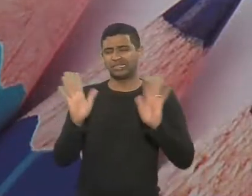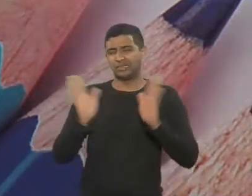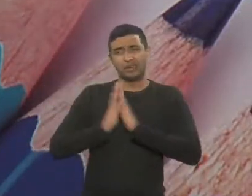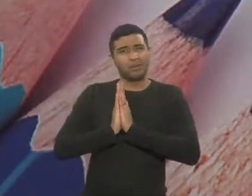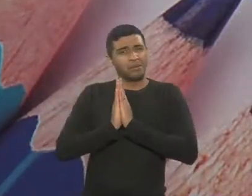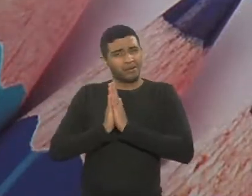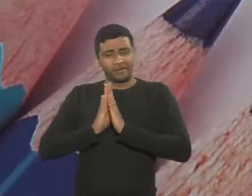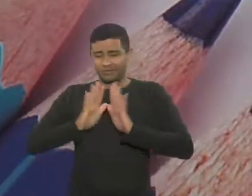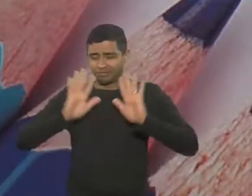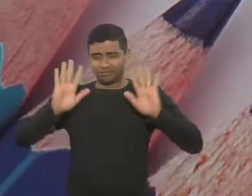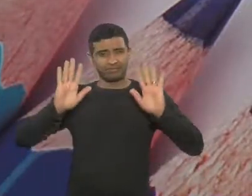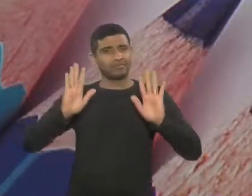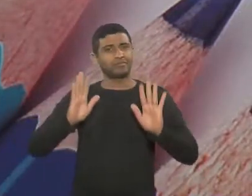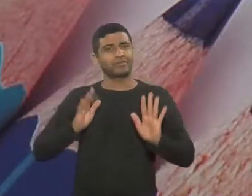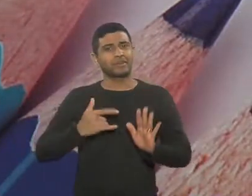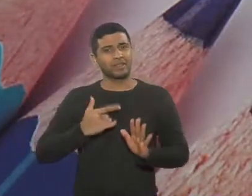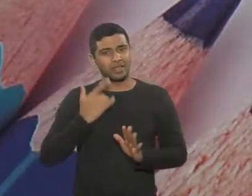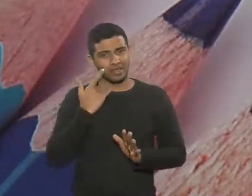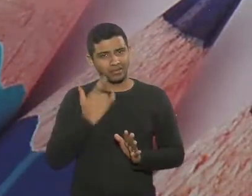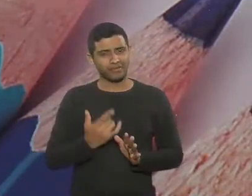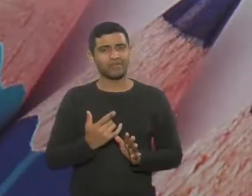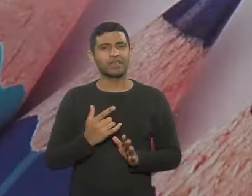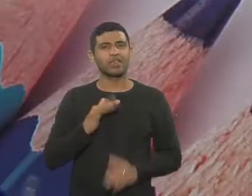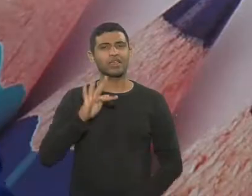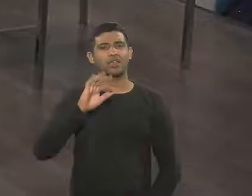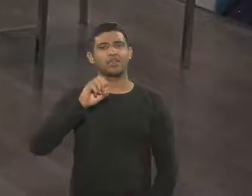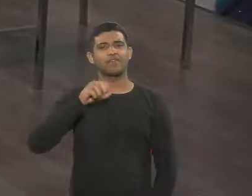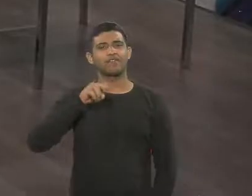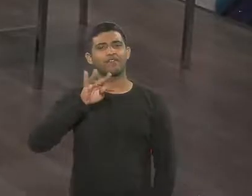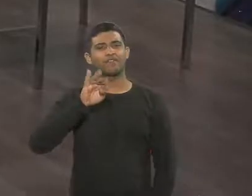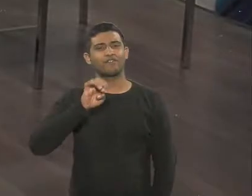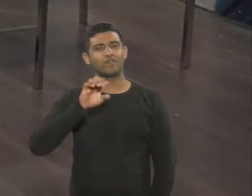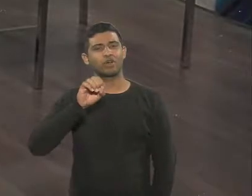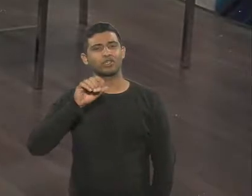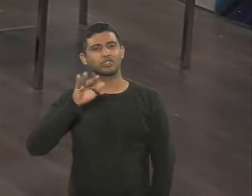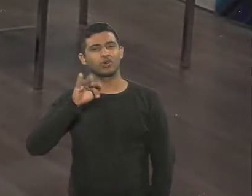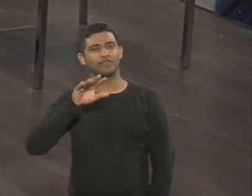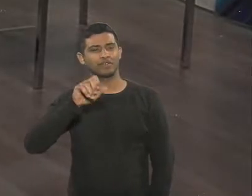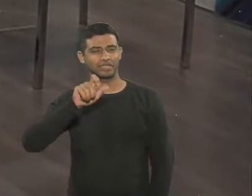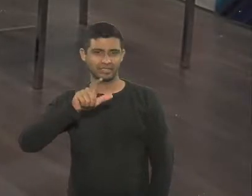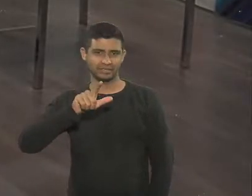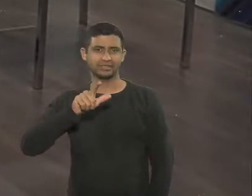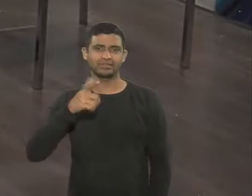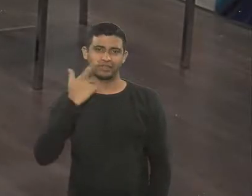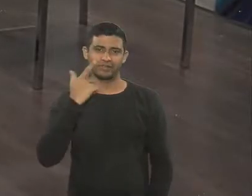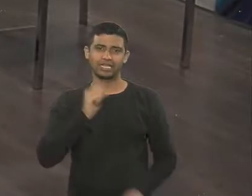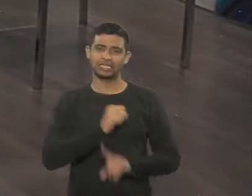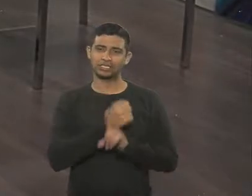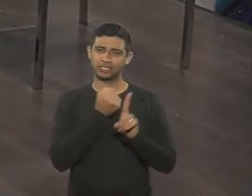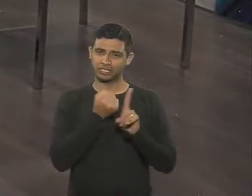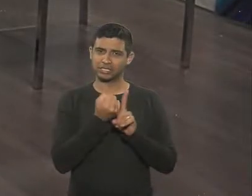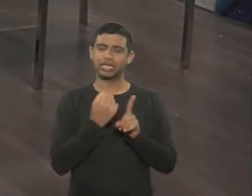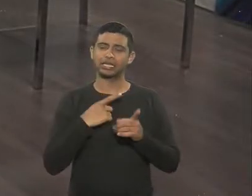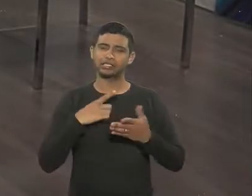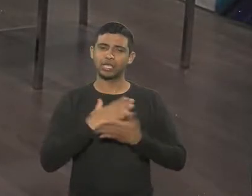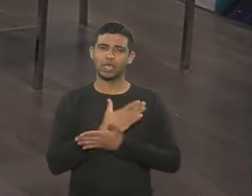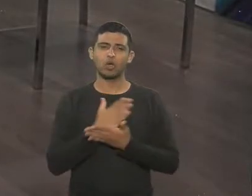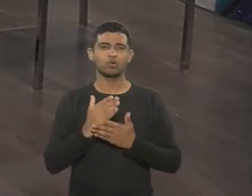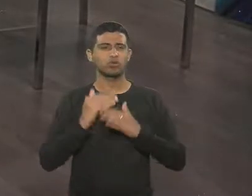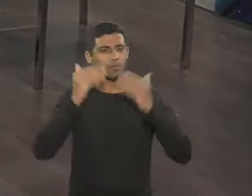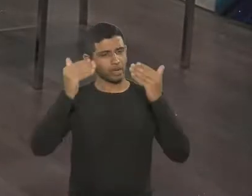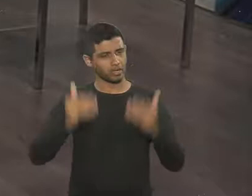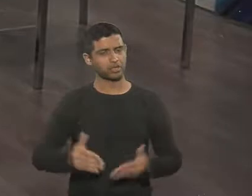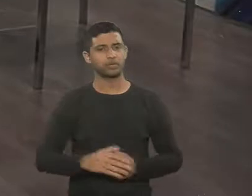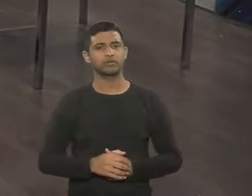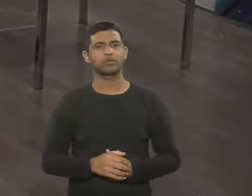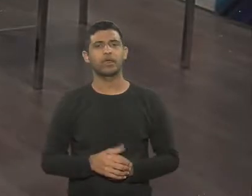Deus. Fonte oficial, Wikipédia, acho que isso que o Vitor não. falou é muito importante, assim, porque a sociedade contemporânea, assim, ela também tem alguns dos padrões. O